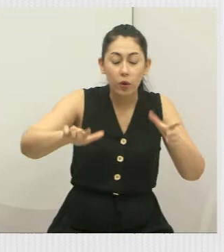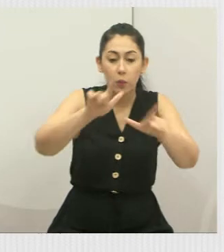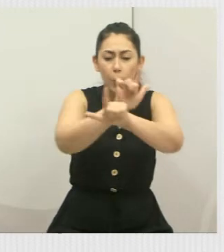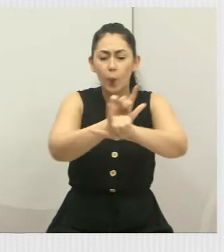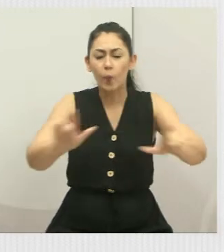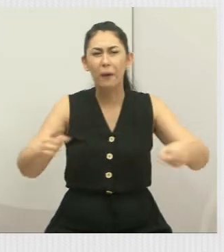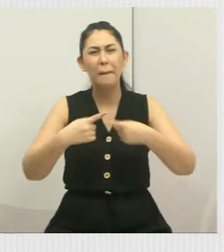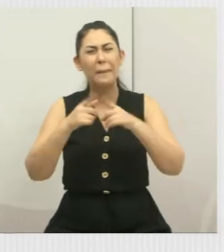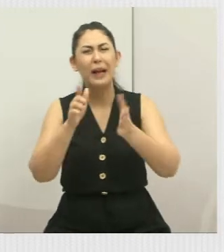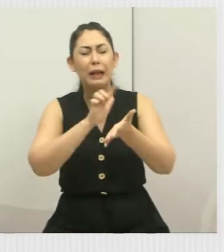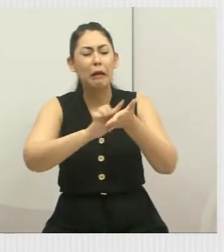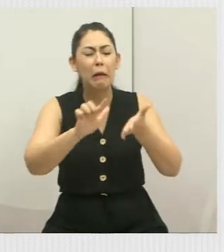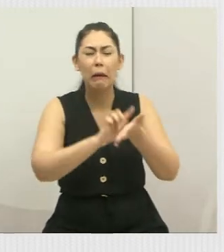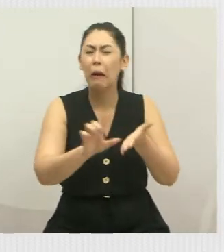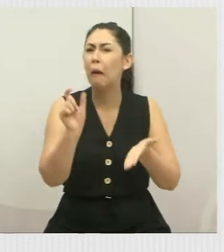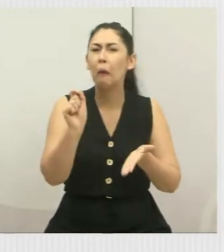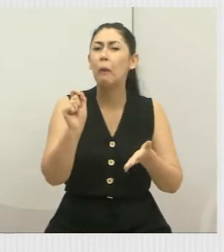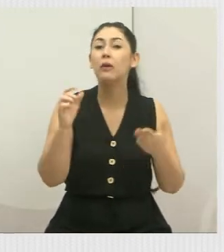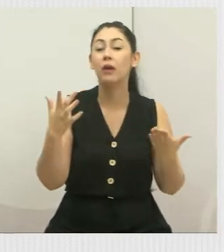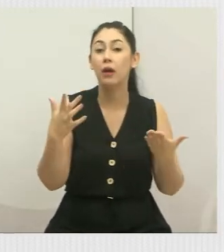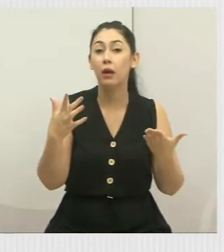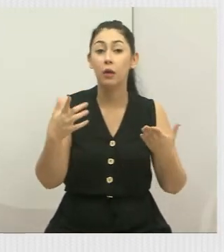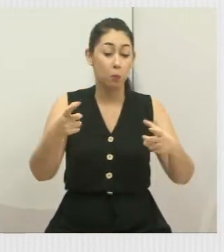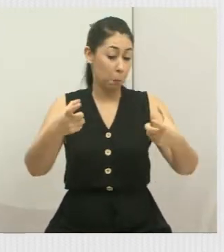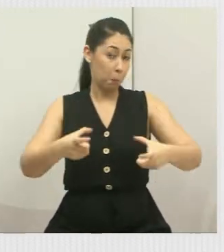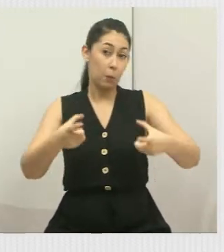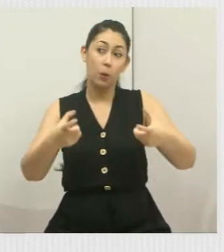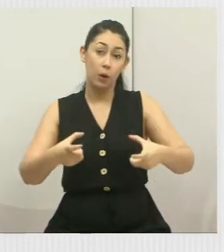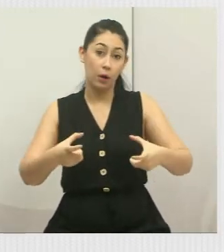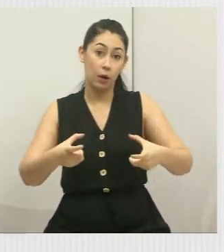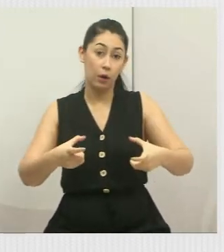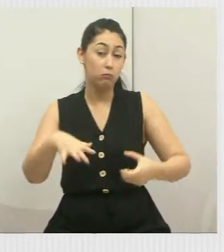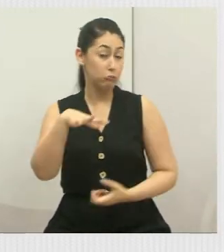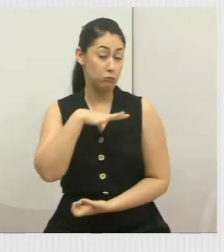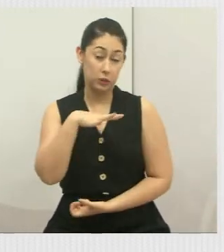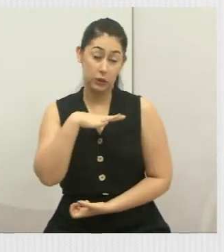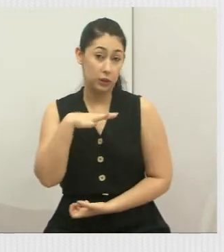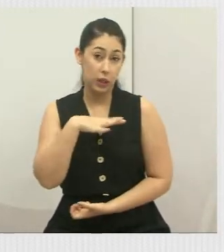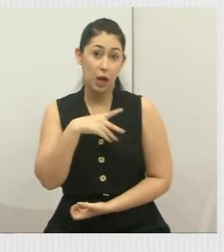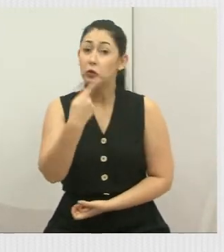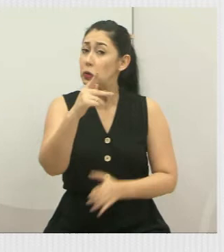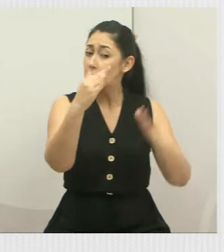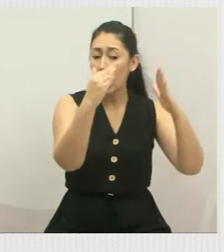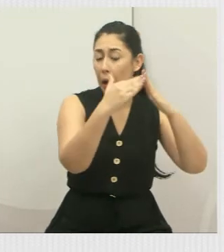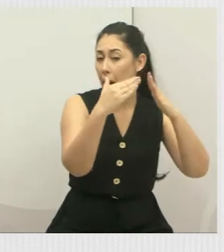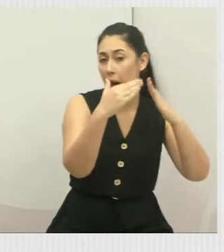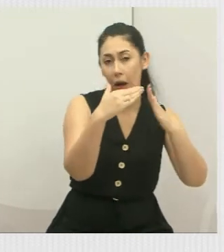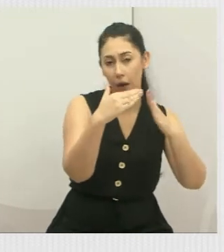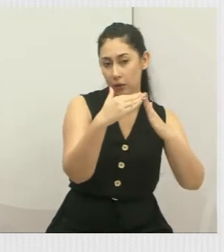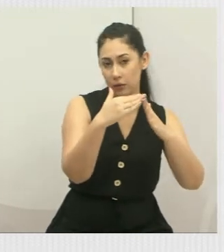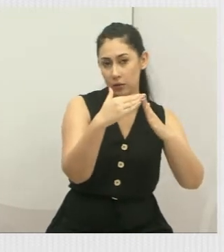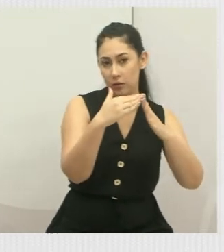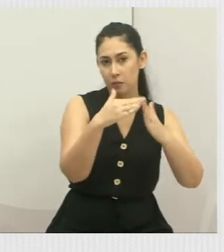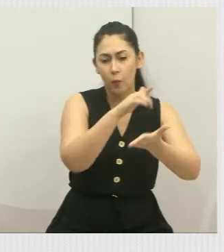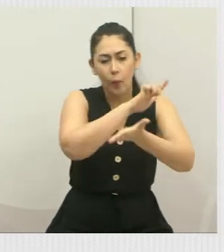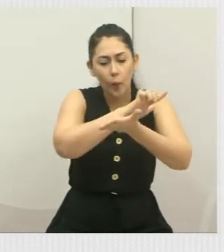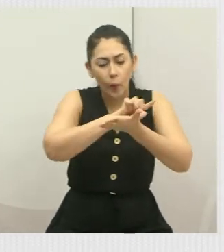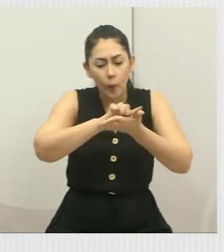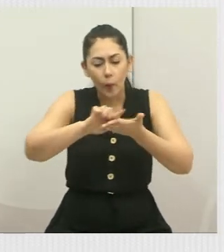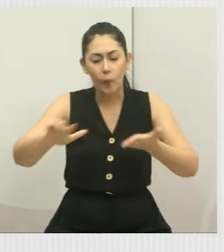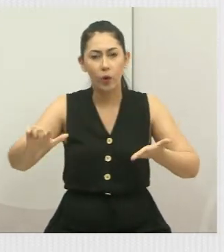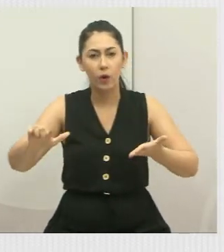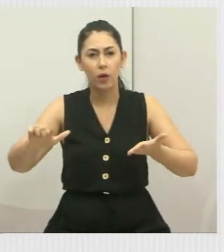quê? Tornar limpo o nosso ambiente, o ambiente urbano, aí onde você mora, né? É tornar limpo,